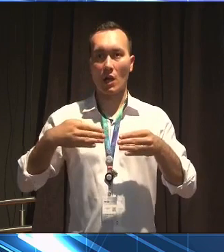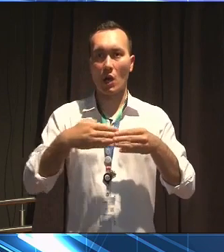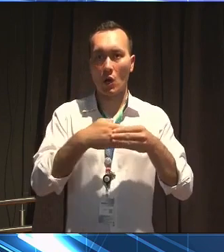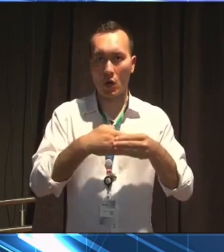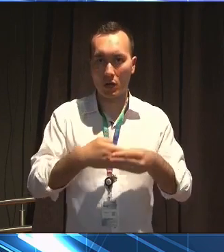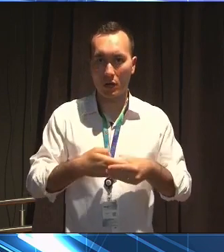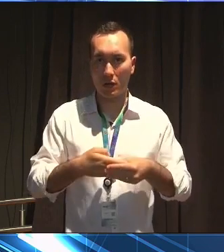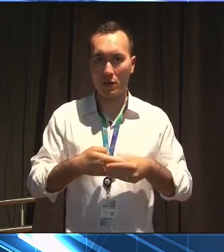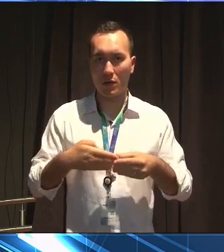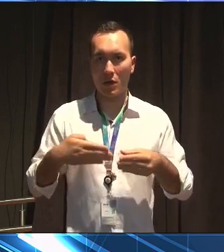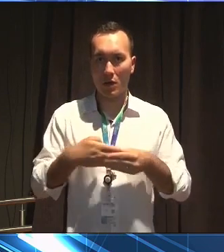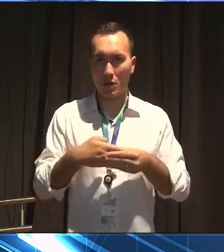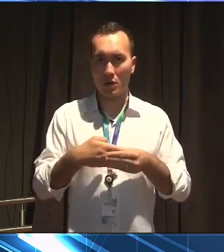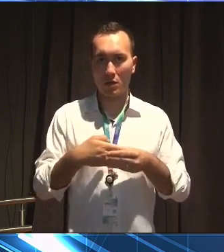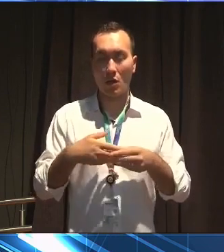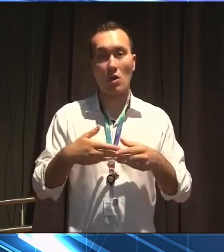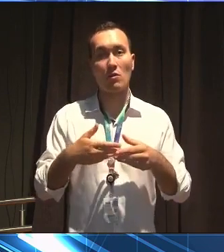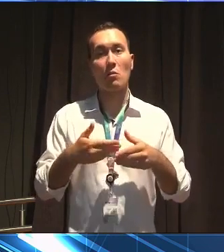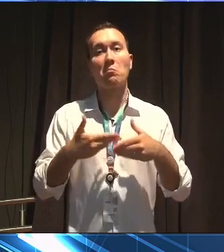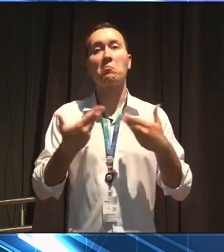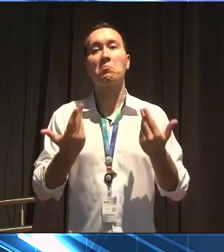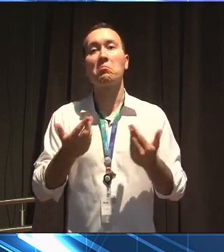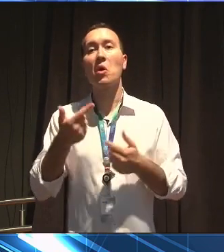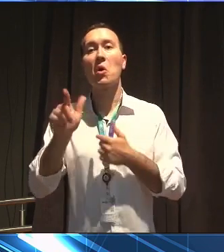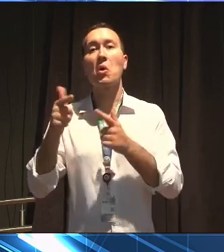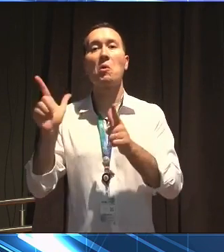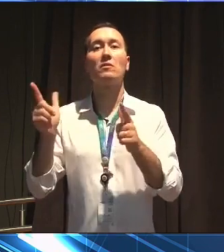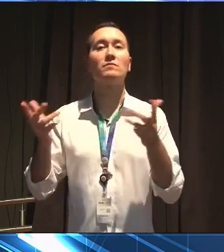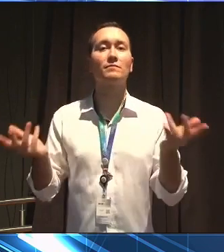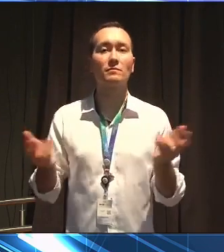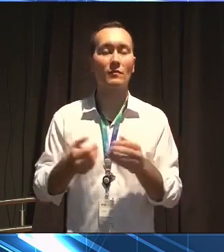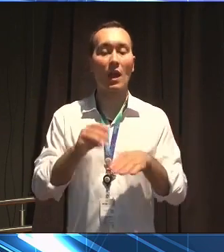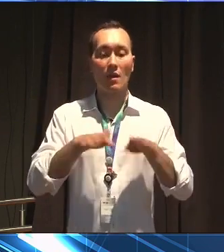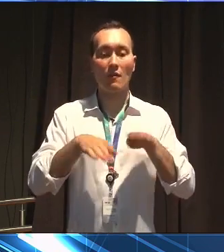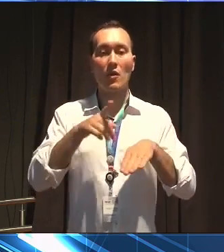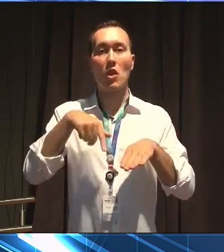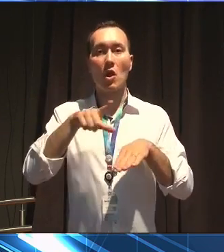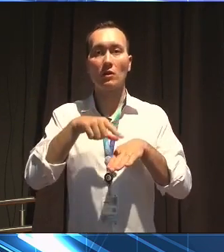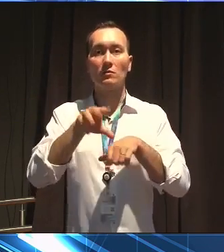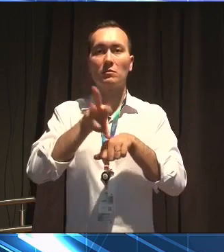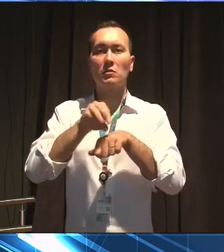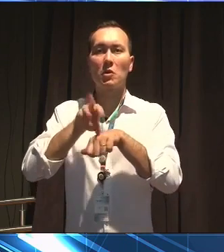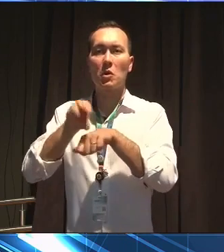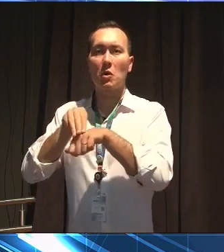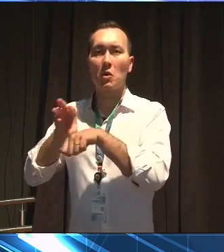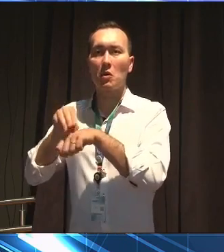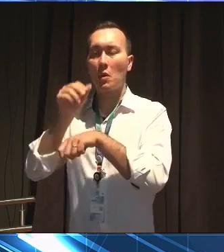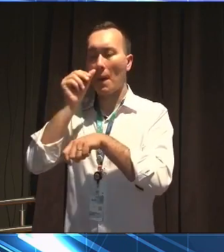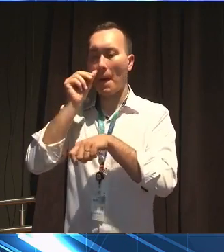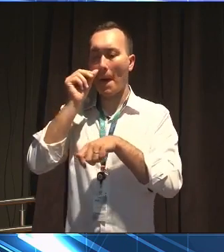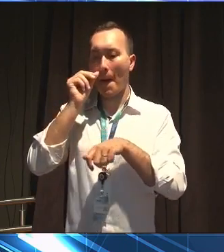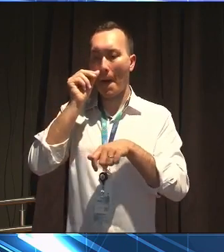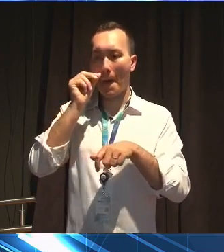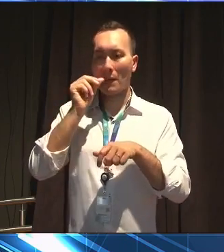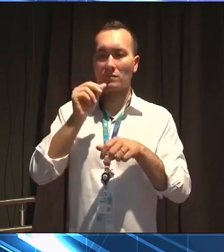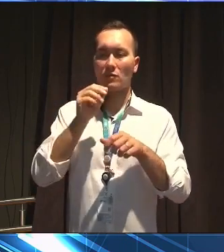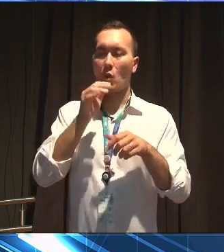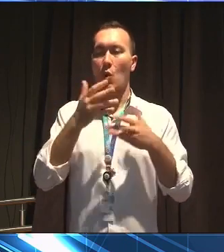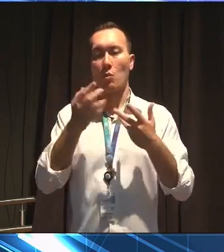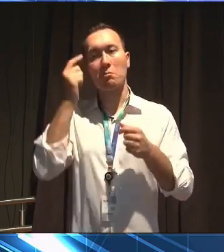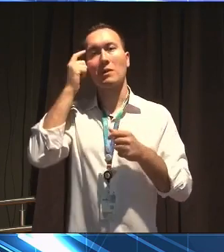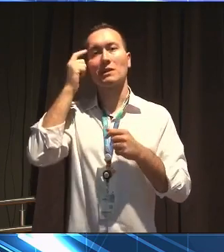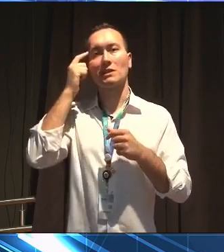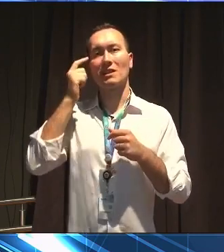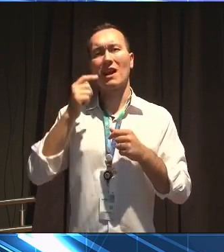nós temos uma tendência a associar essas formas de autenticação e